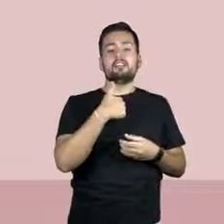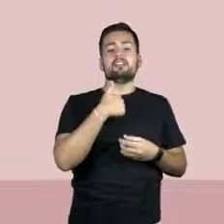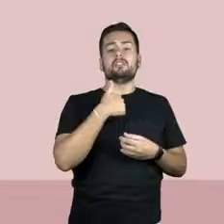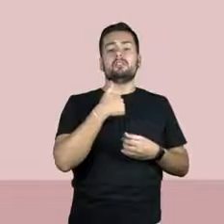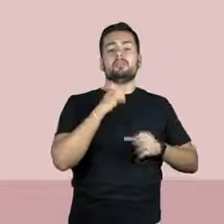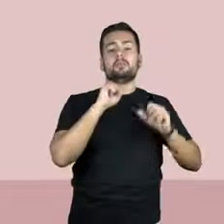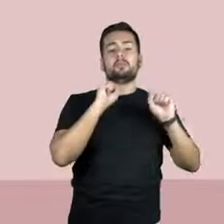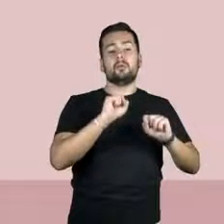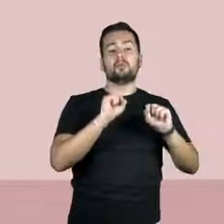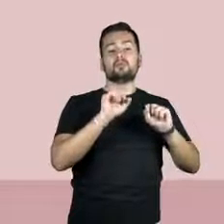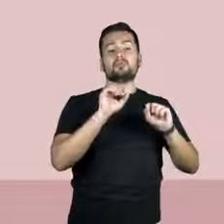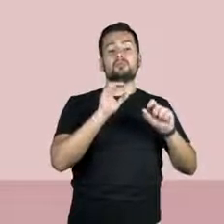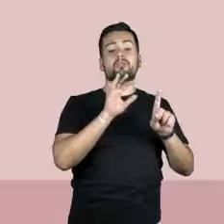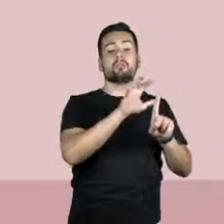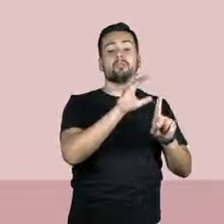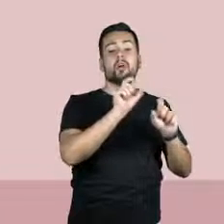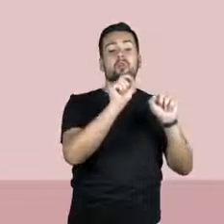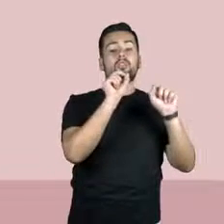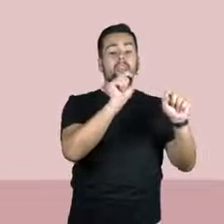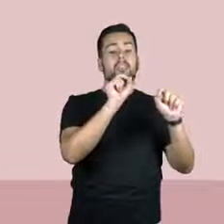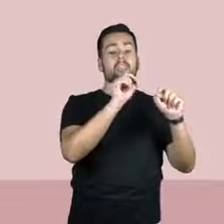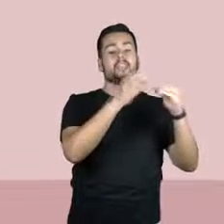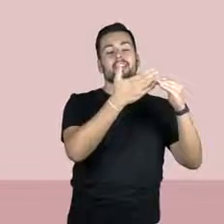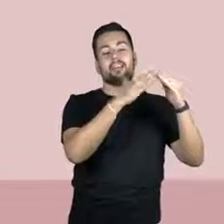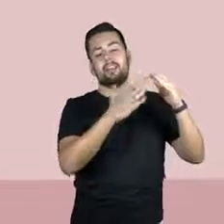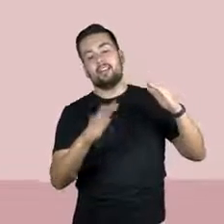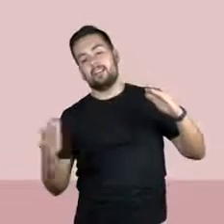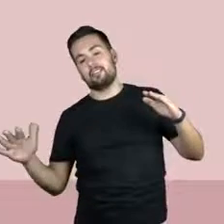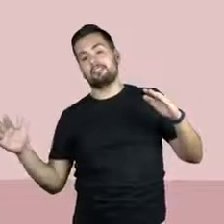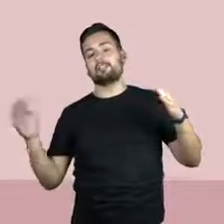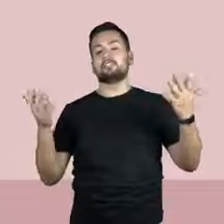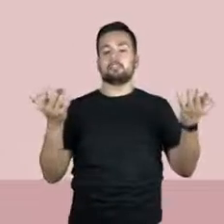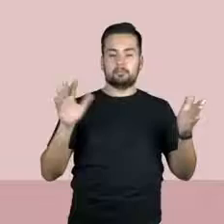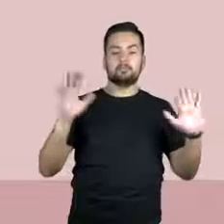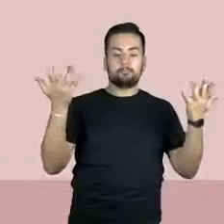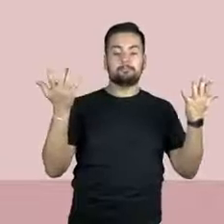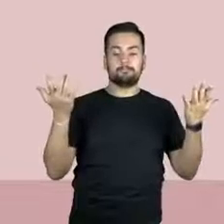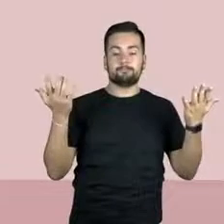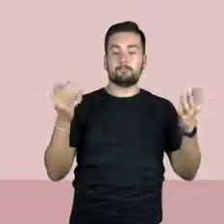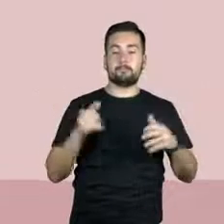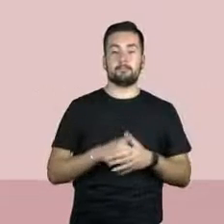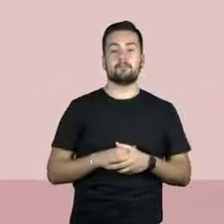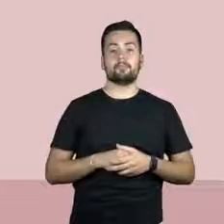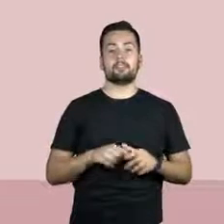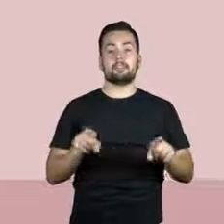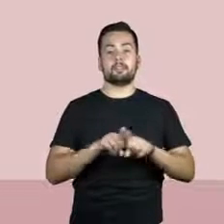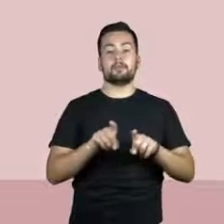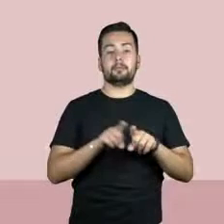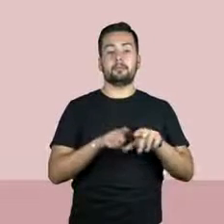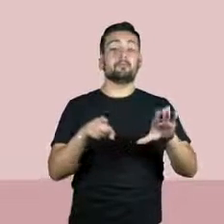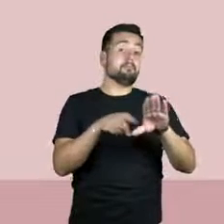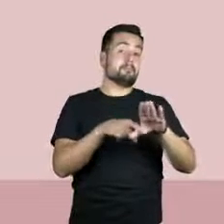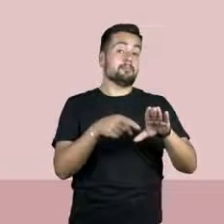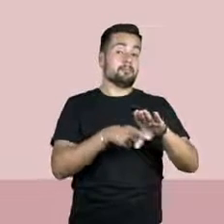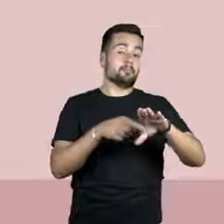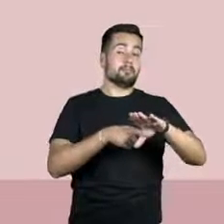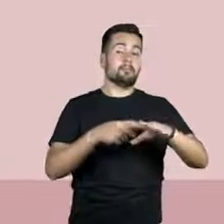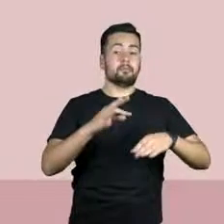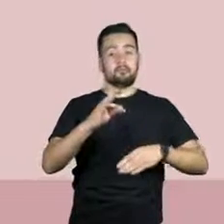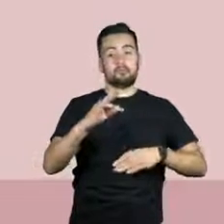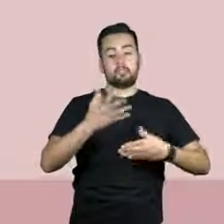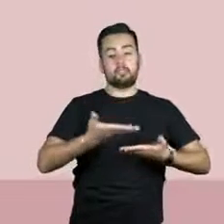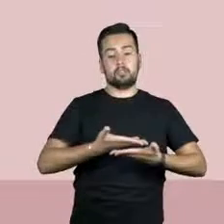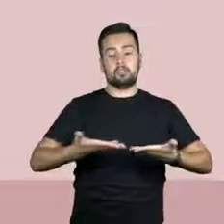ocasionar deslizamentos de terra, né? E uma outra conceituação importante é o pé do talude, que é o final da sua